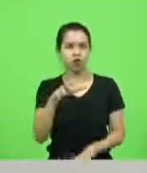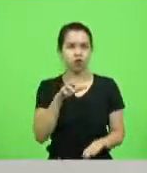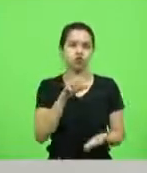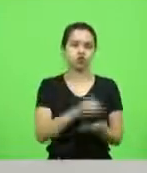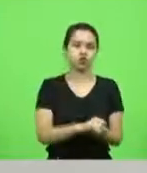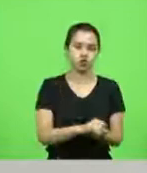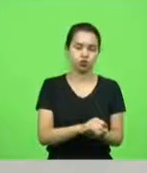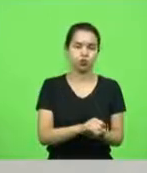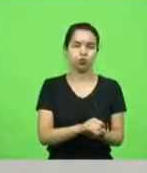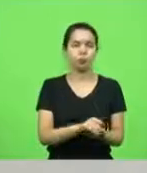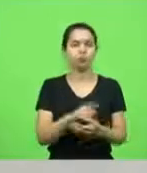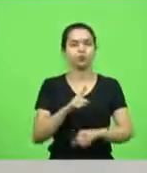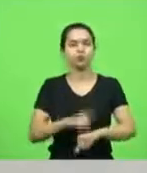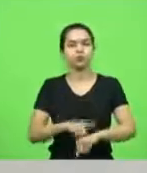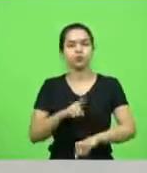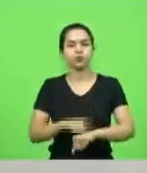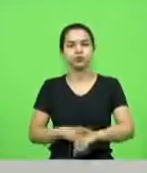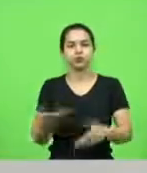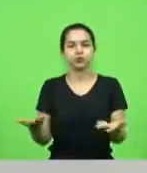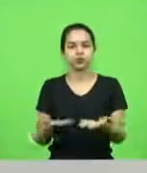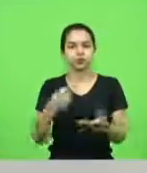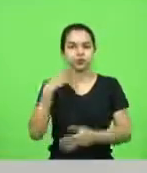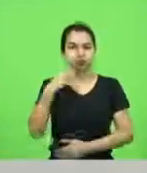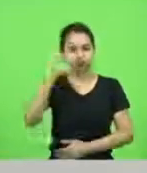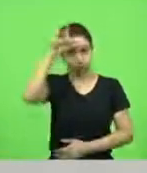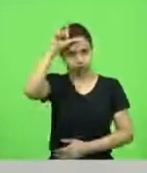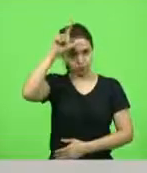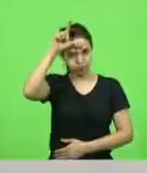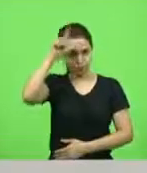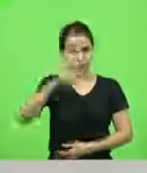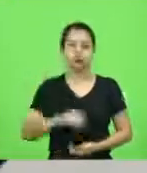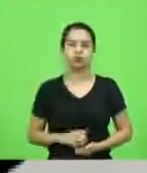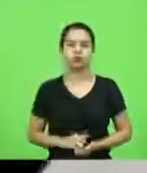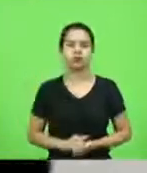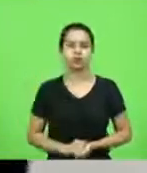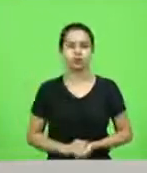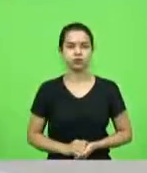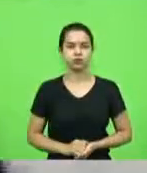e deixe o restante tempo ao Deputado Sargento olímpico